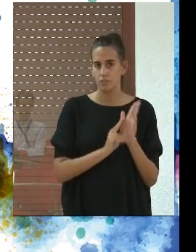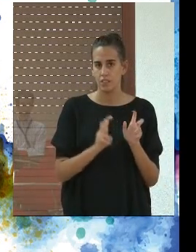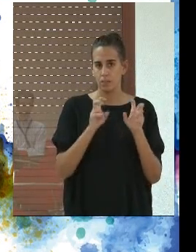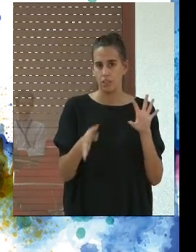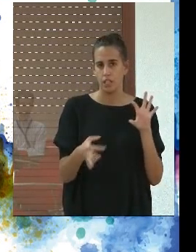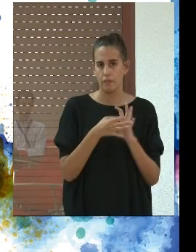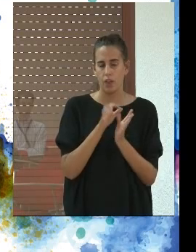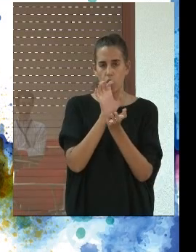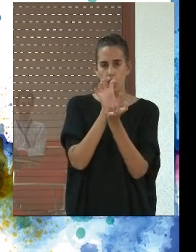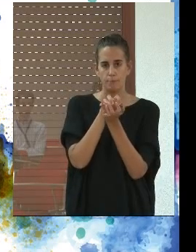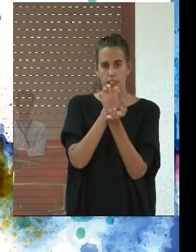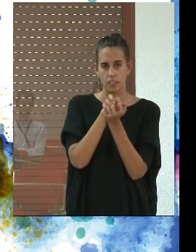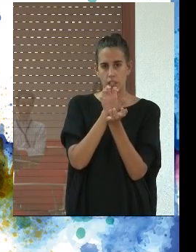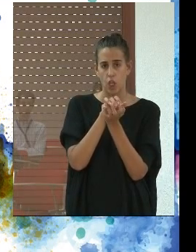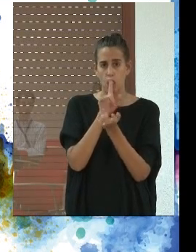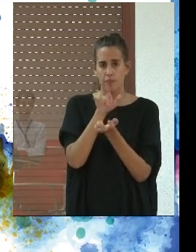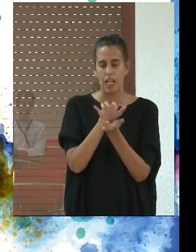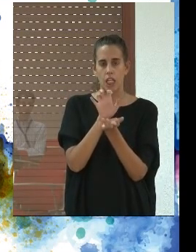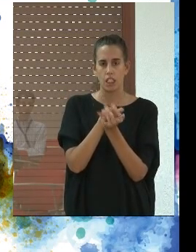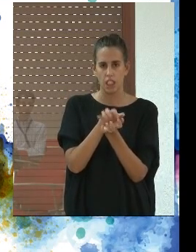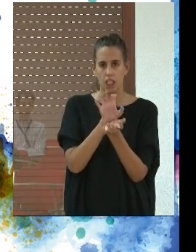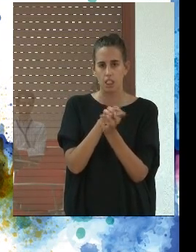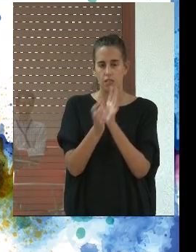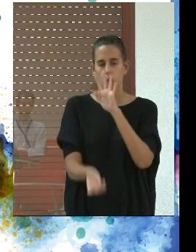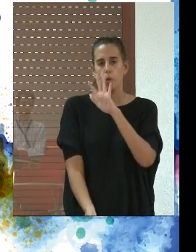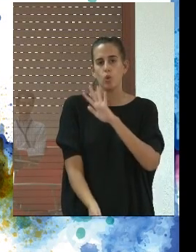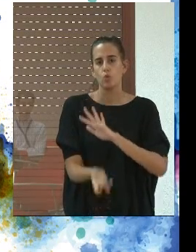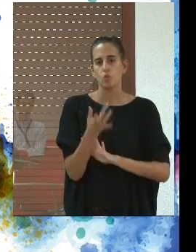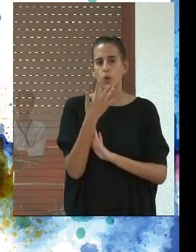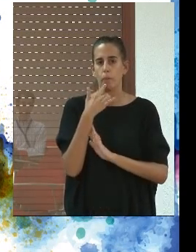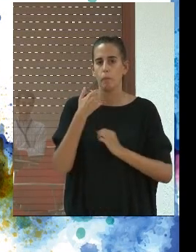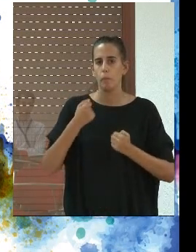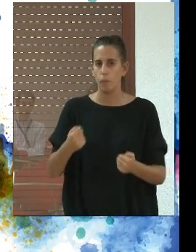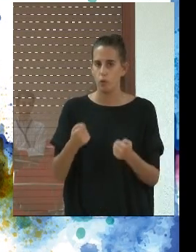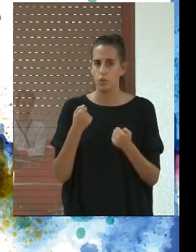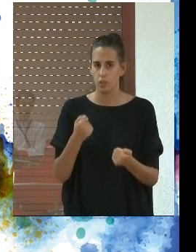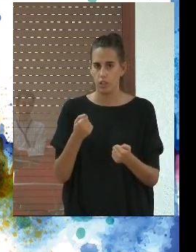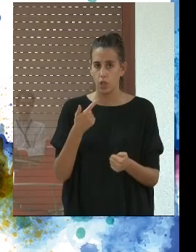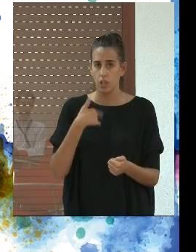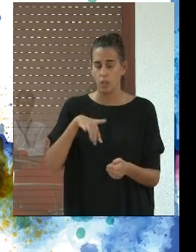Só que eu ainda tenho outro animalzinho.